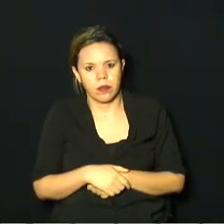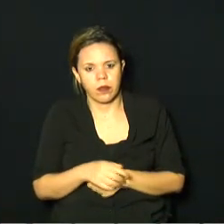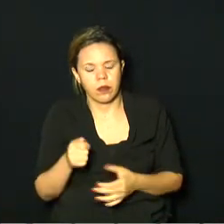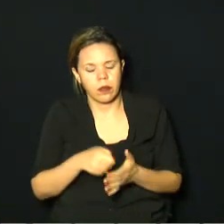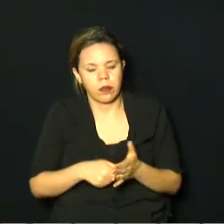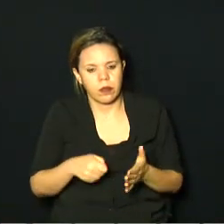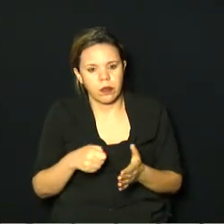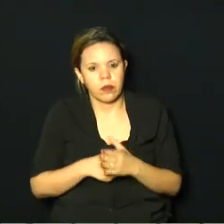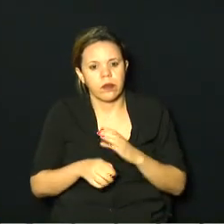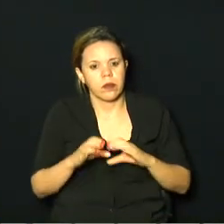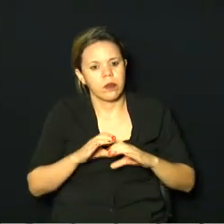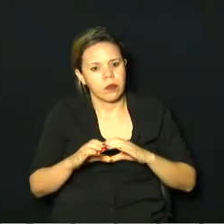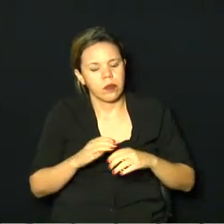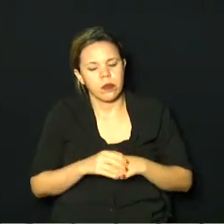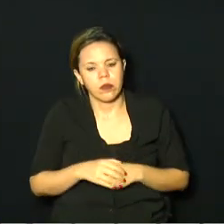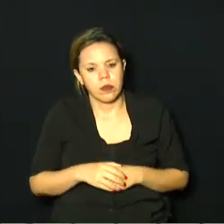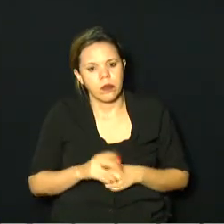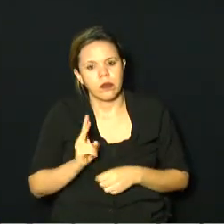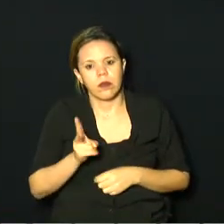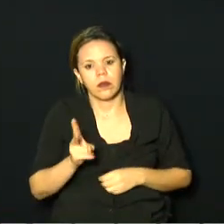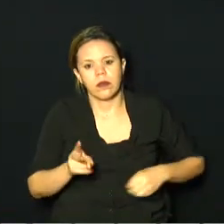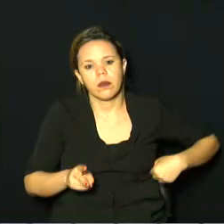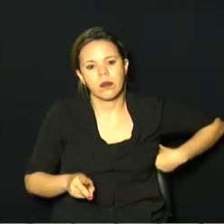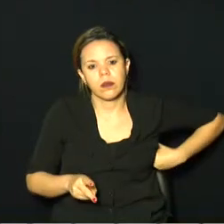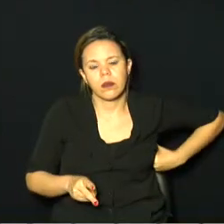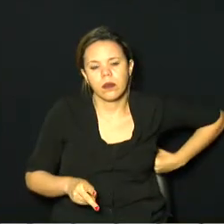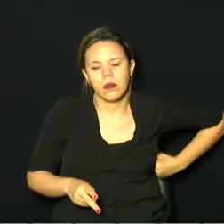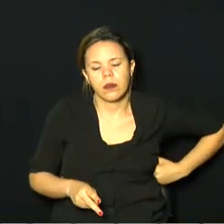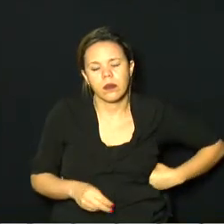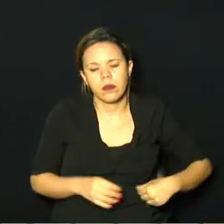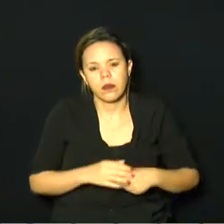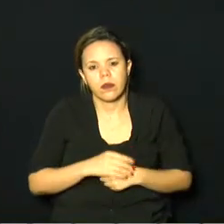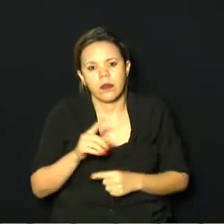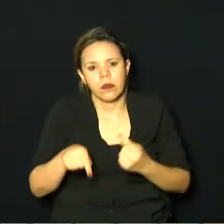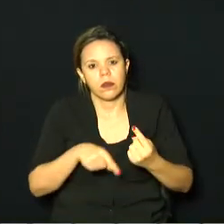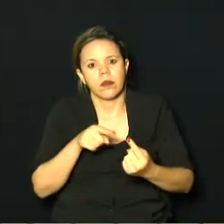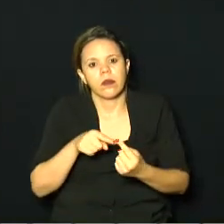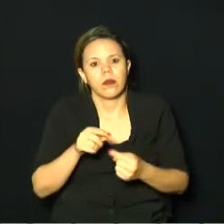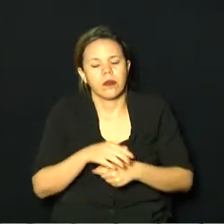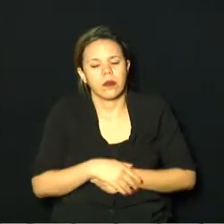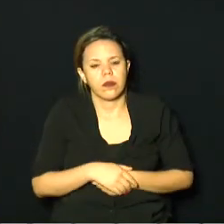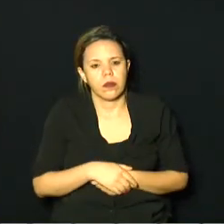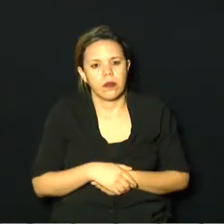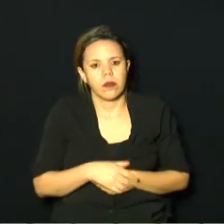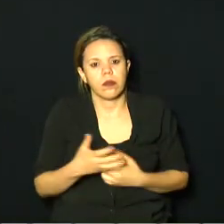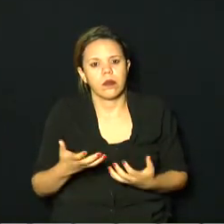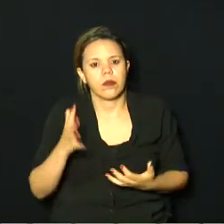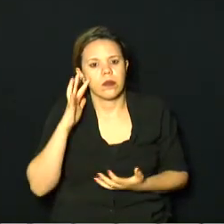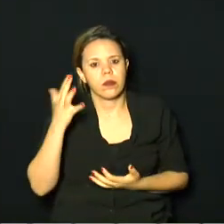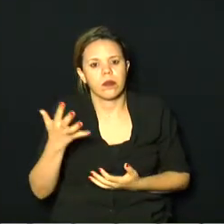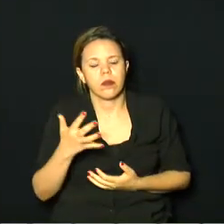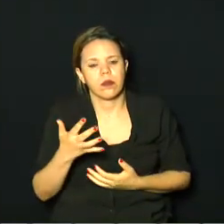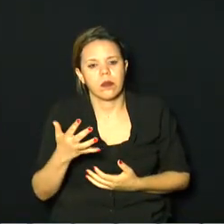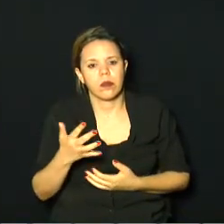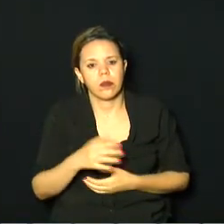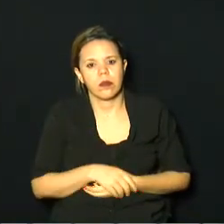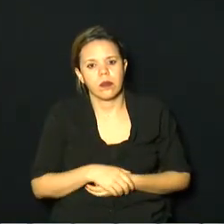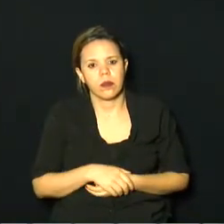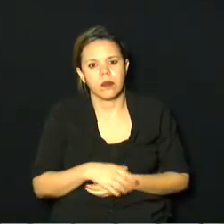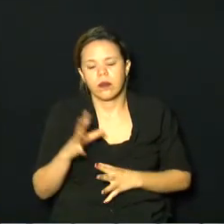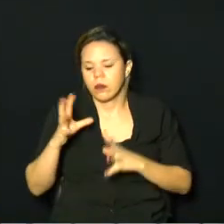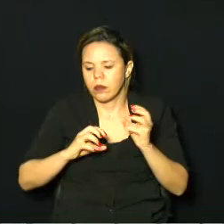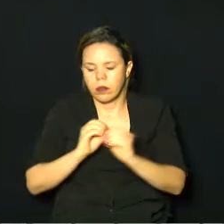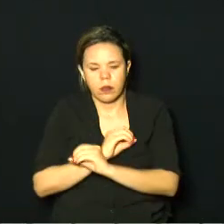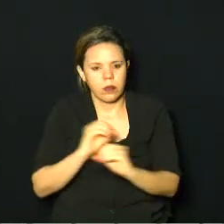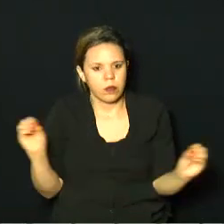essa intermediação, sempre com o objetivo de buscar uma solução sem